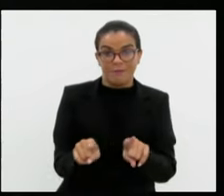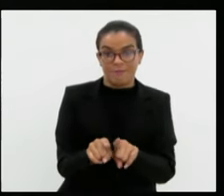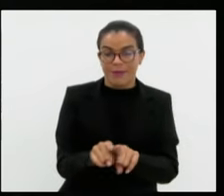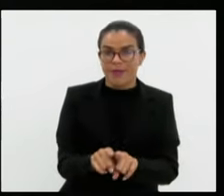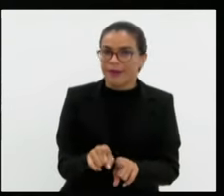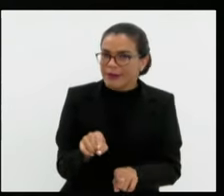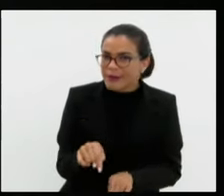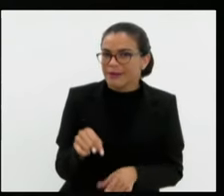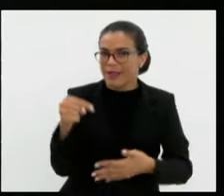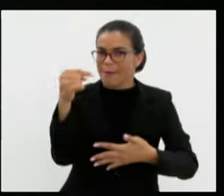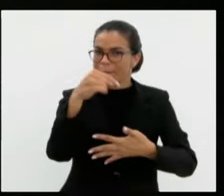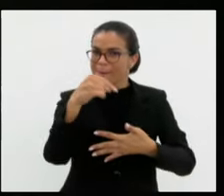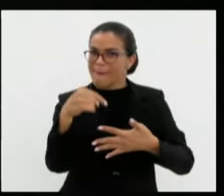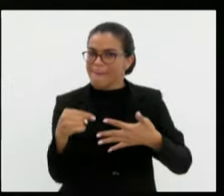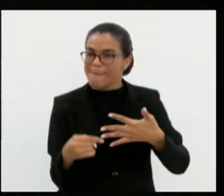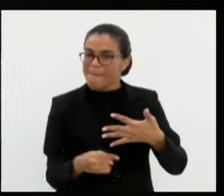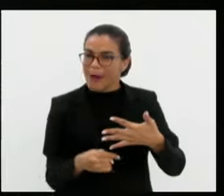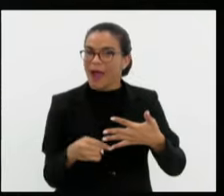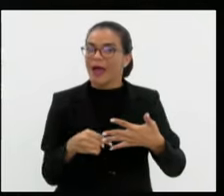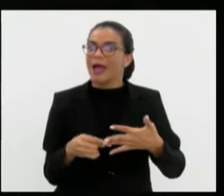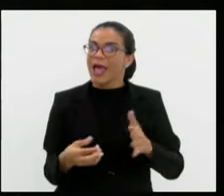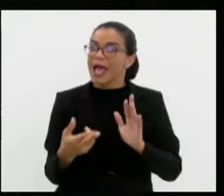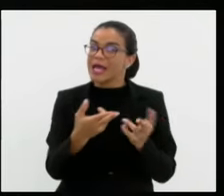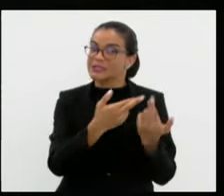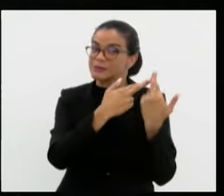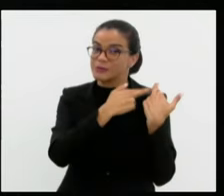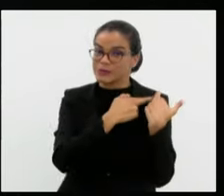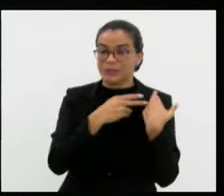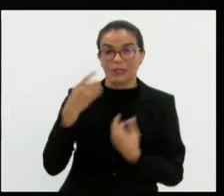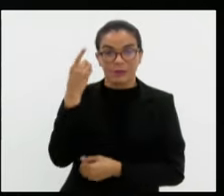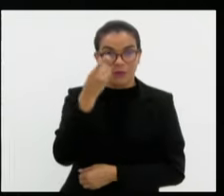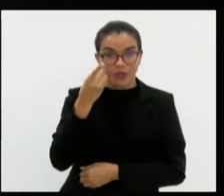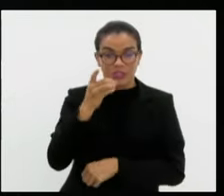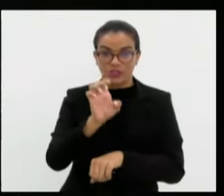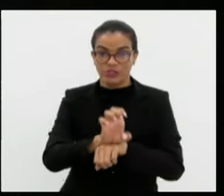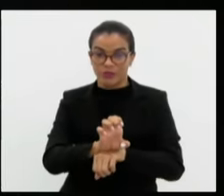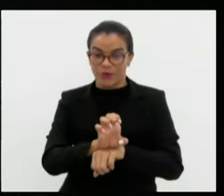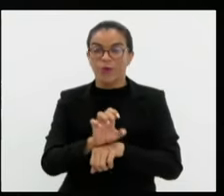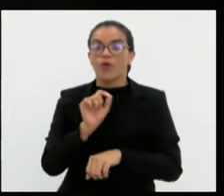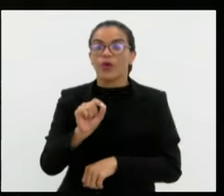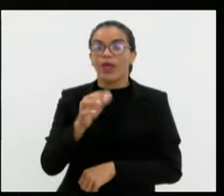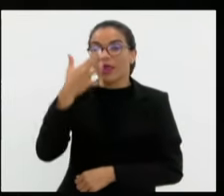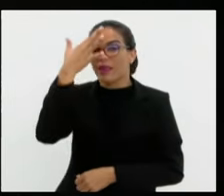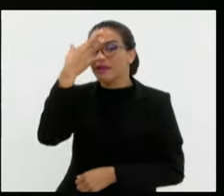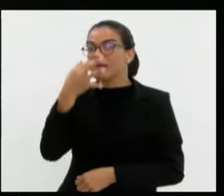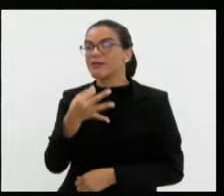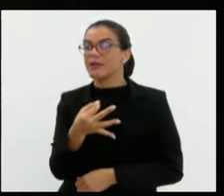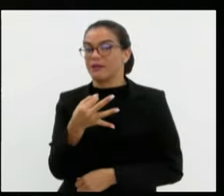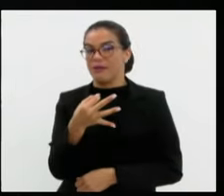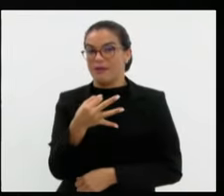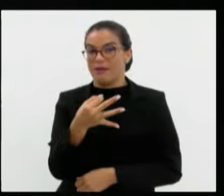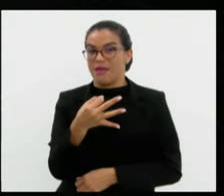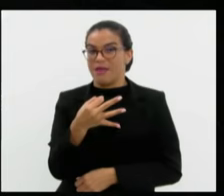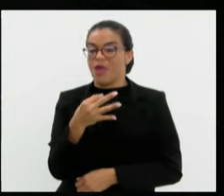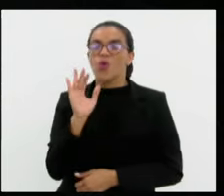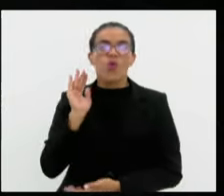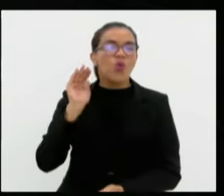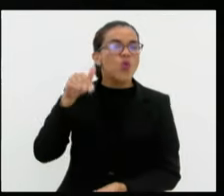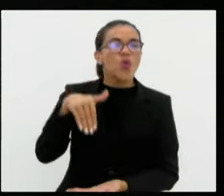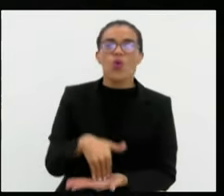parte das prerrogativas dos deputados e deputadas estaduais, o entendimento que a última